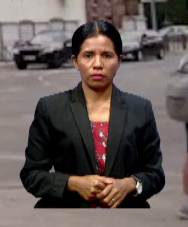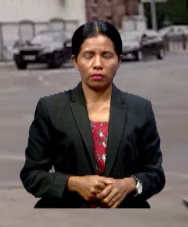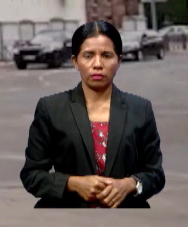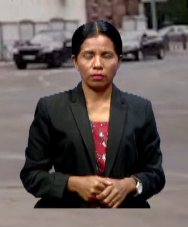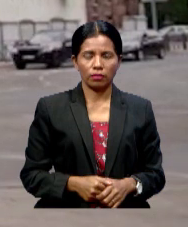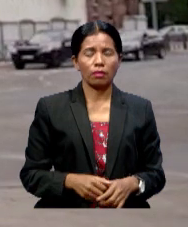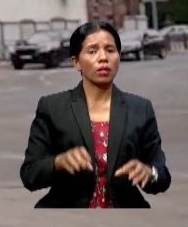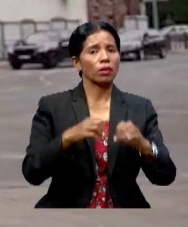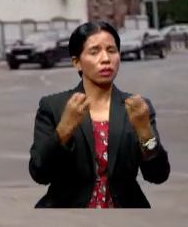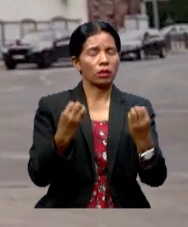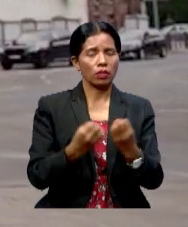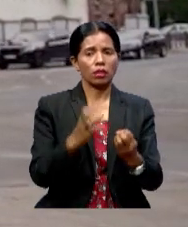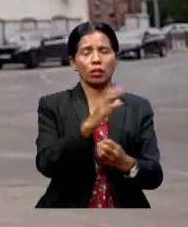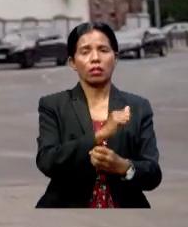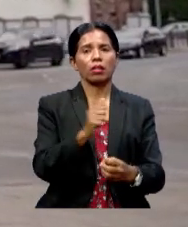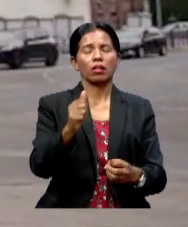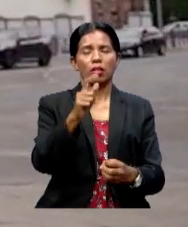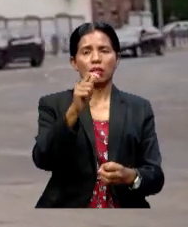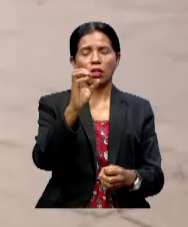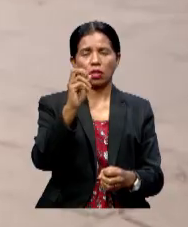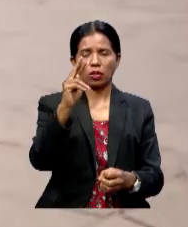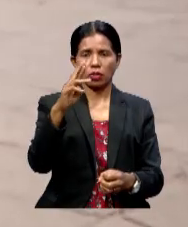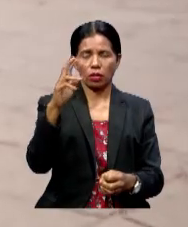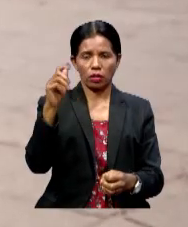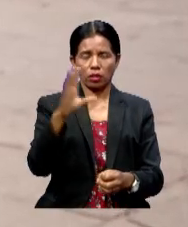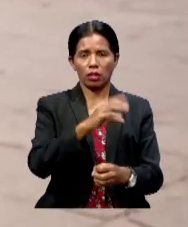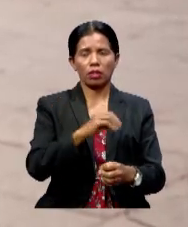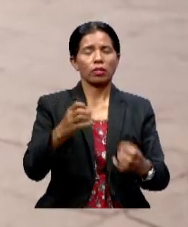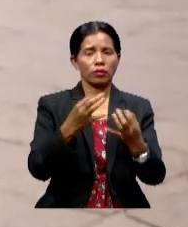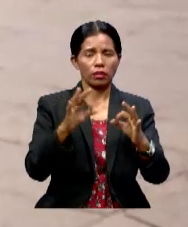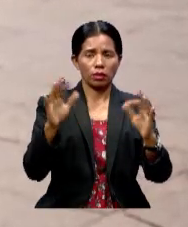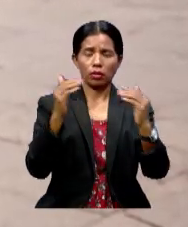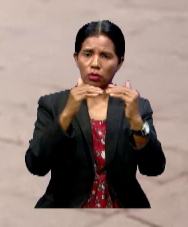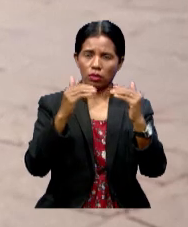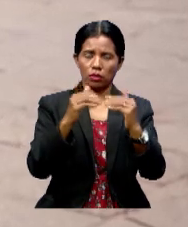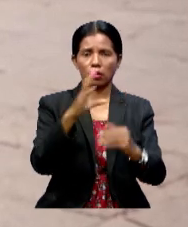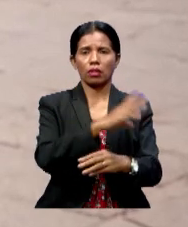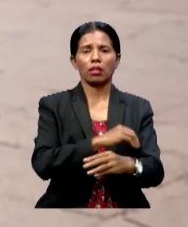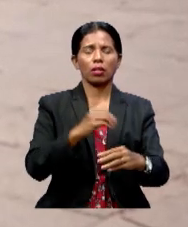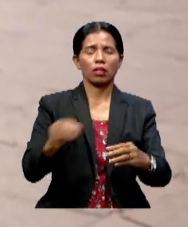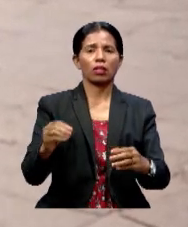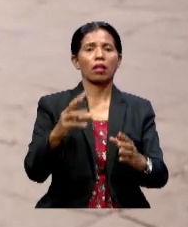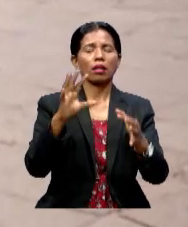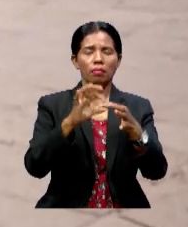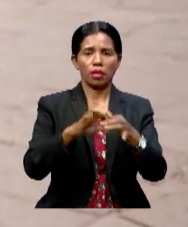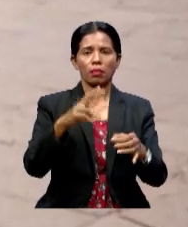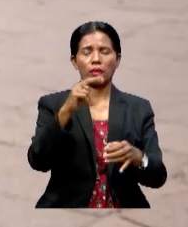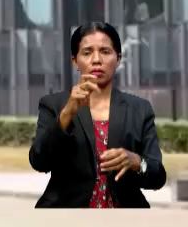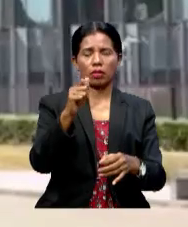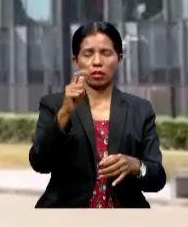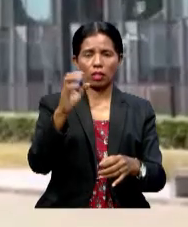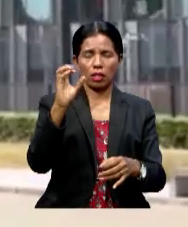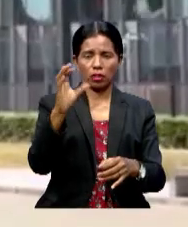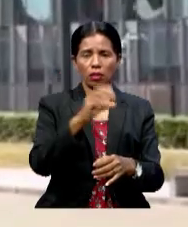A Organização Tratado Atlântico Norte terminou na cimeira e a capital Lituânia Vilnius e a membro NATO Nien, quando a questão